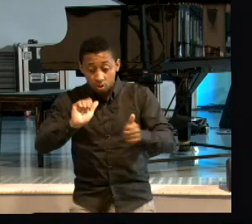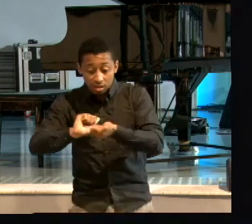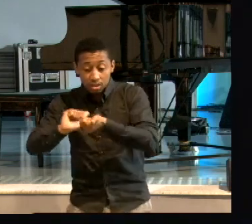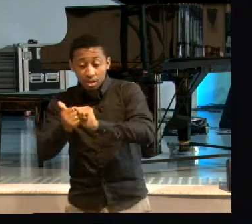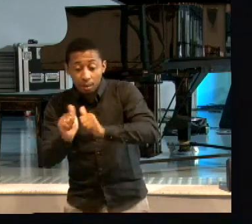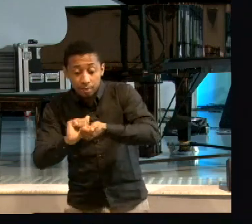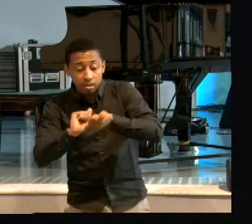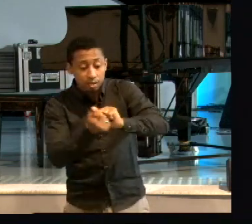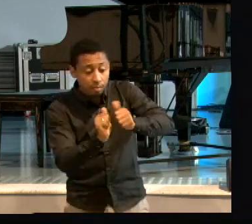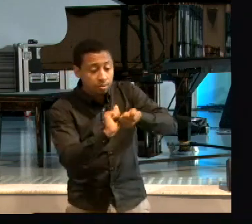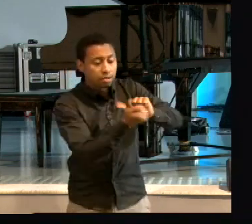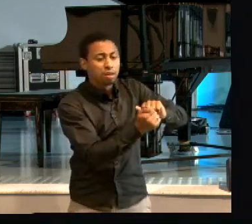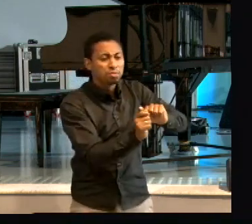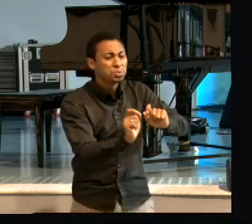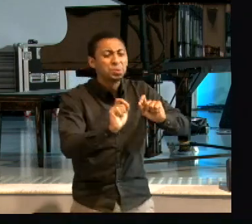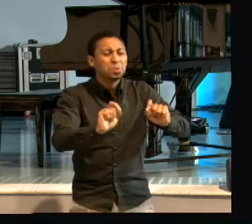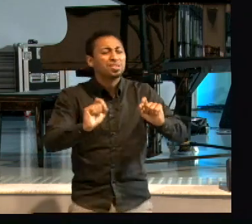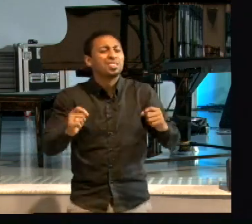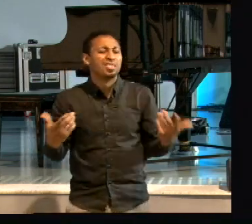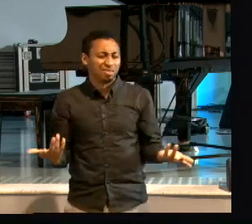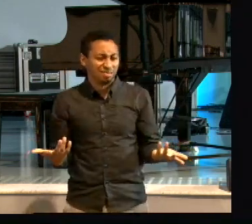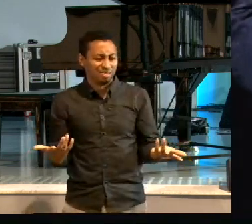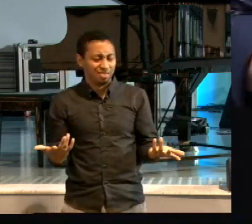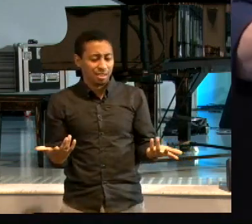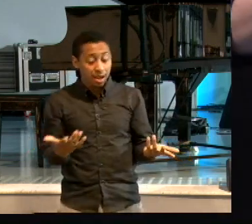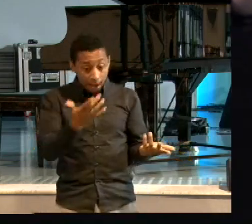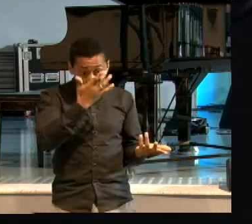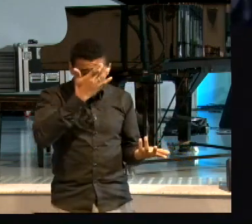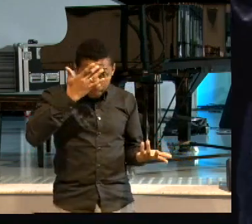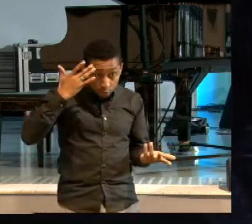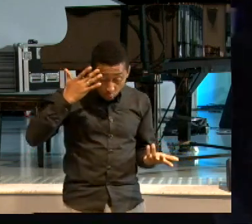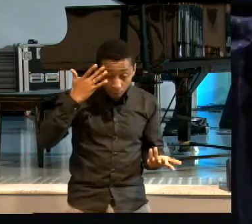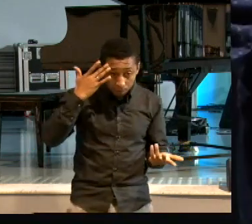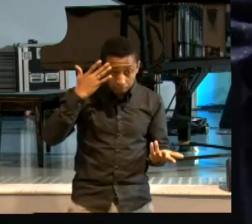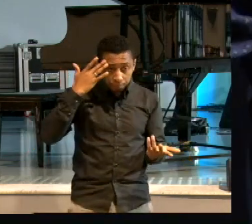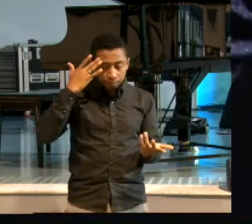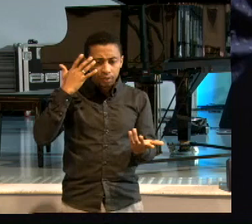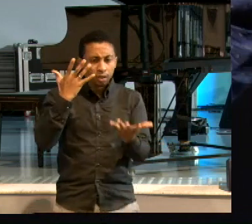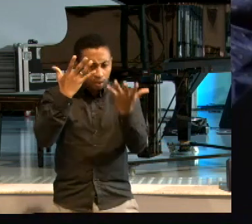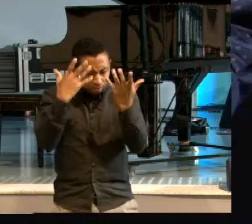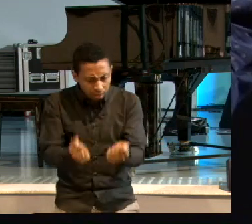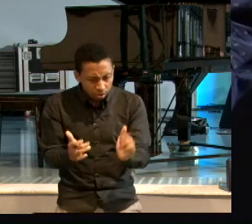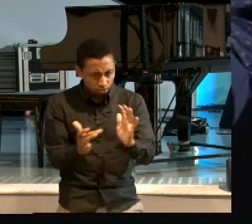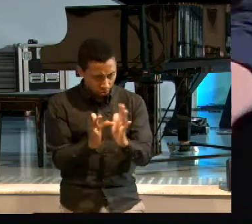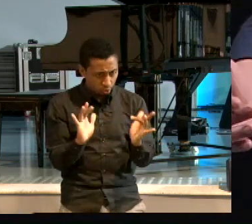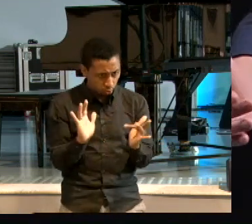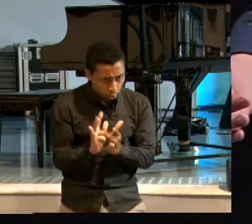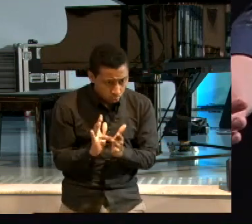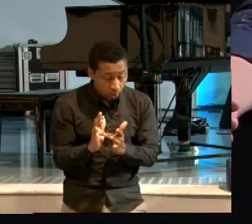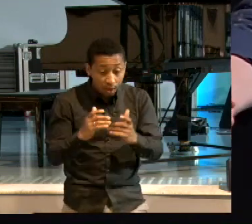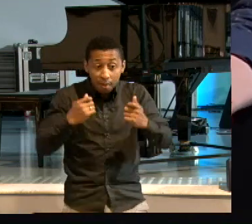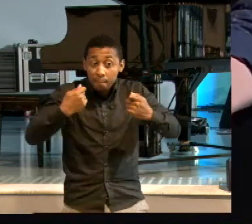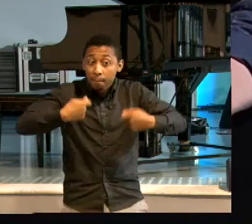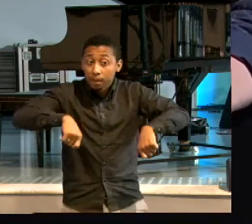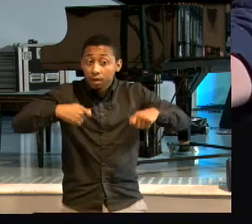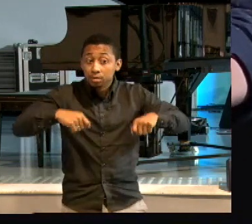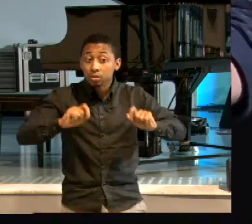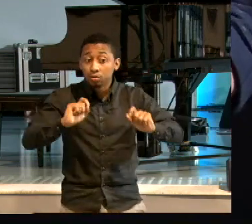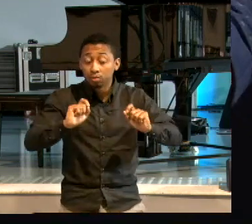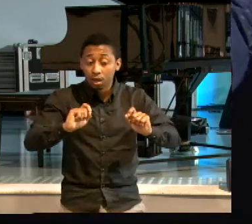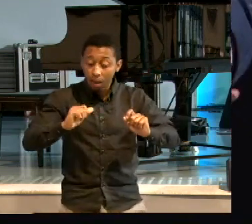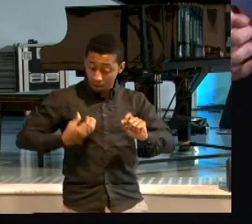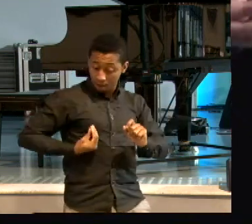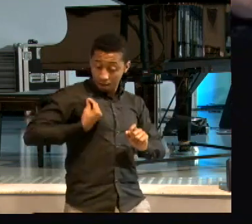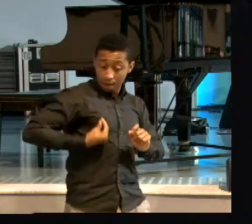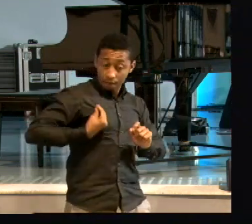Na perspectiva bíblica, a pessoa que se converte é que deveria se adaptar ou se ajustar ao evangelho. Mas muitos de nós estamos acreditando